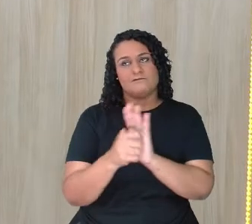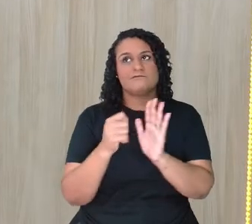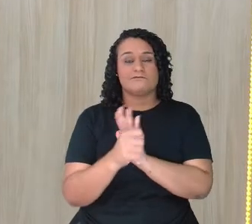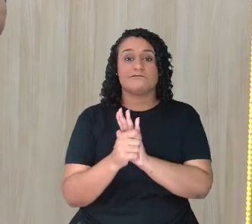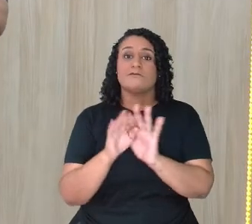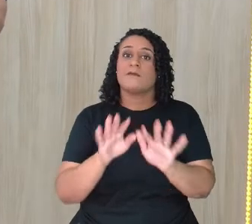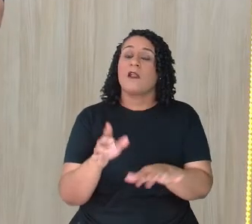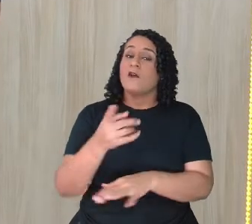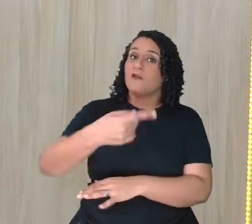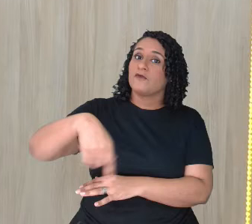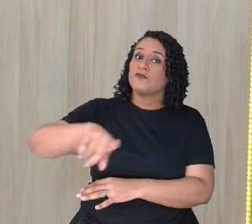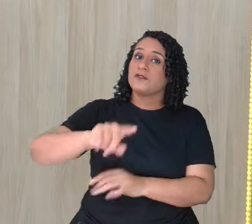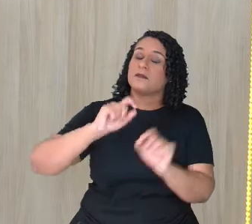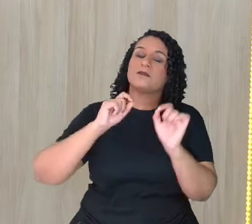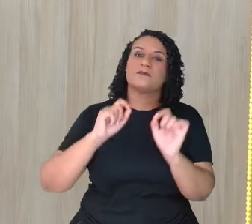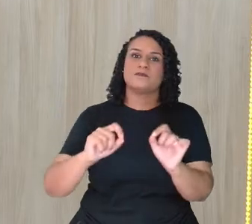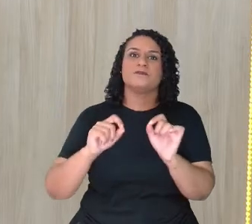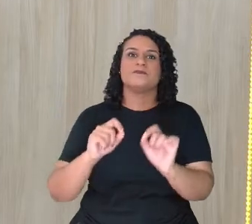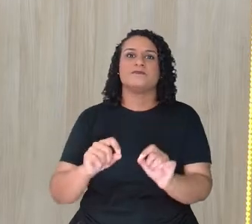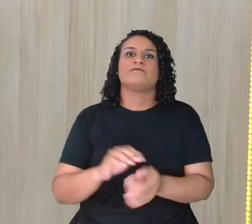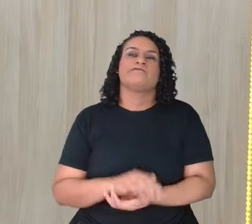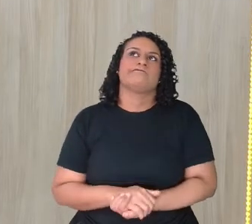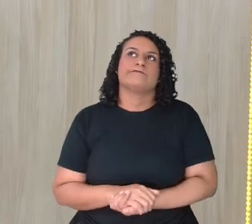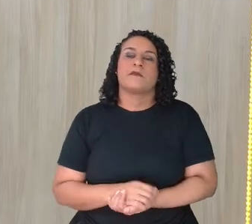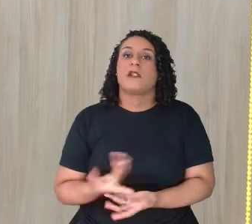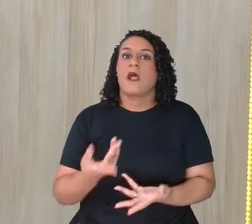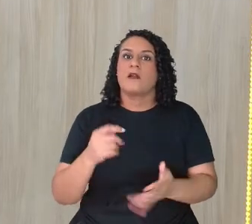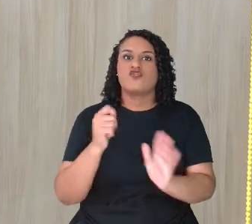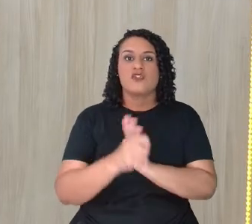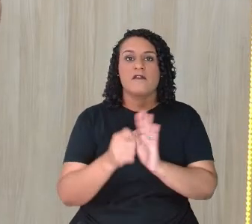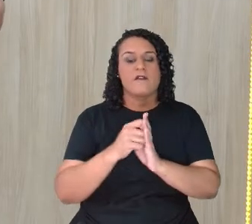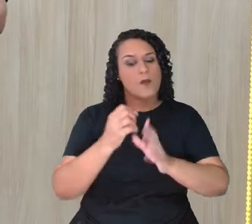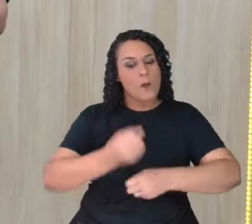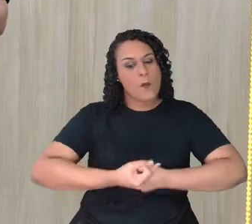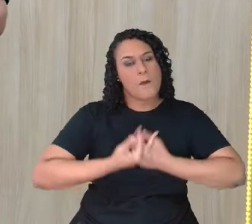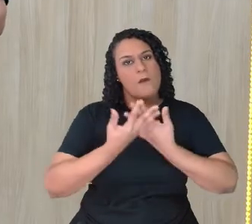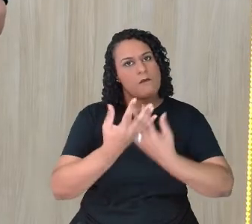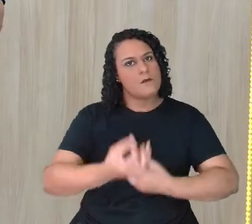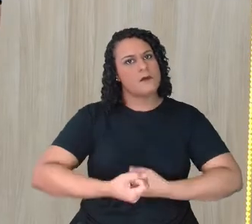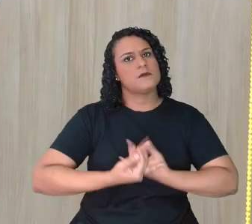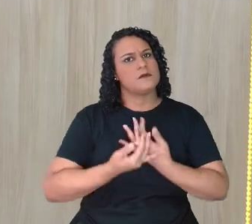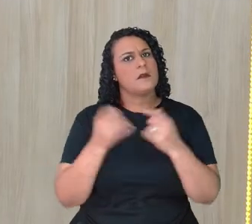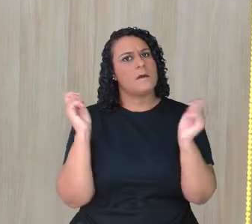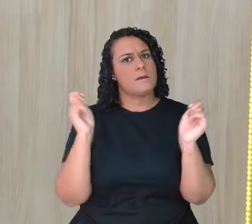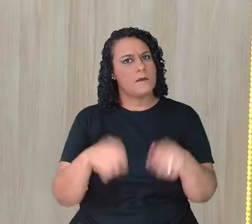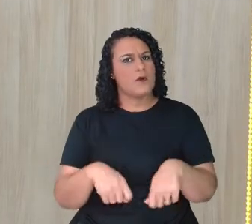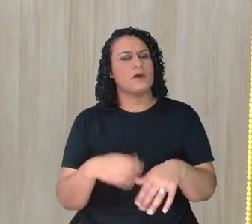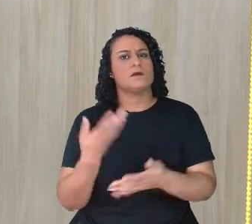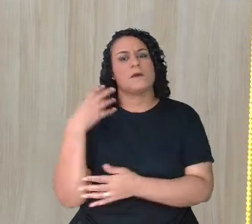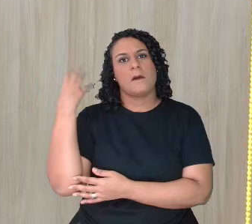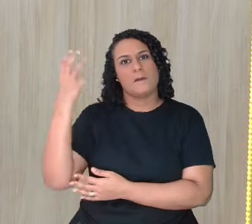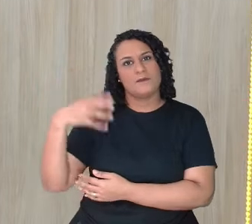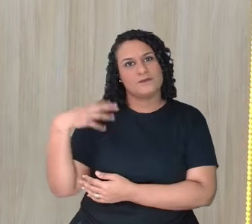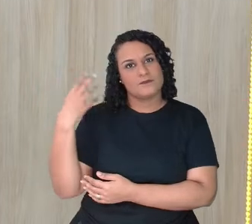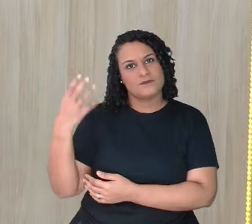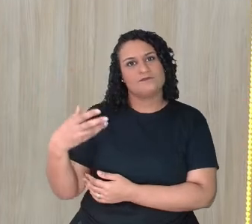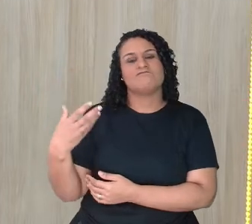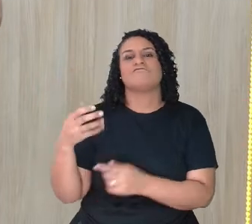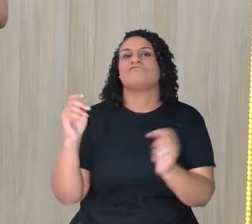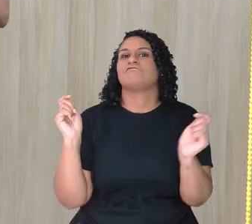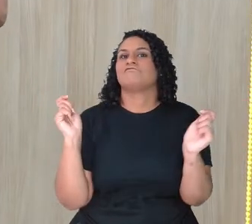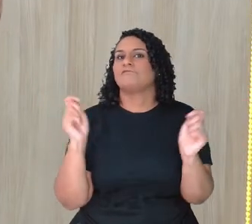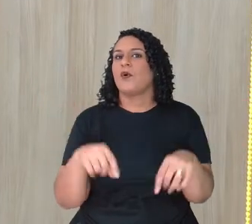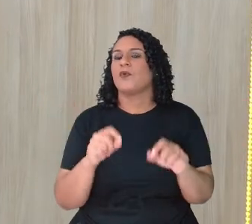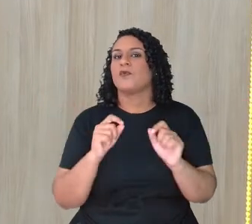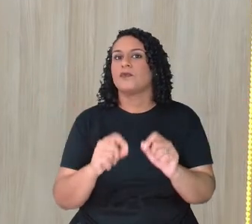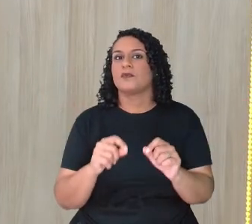está aí compondo uma poesia, e a poesia pode ser uma música, ela pode